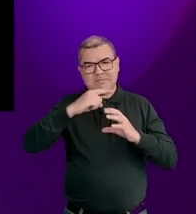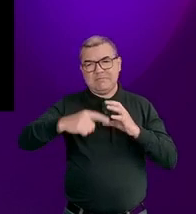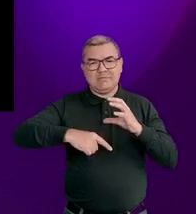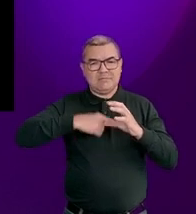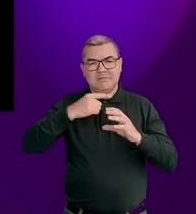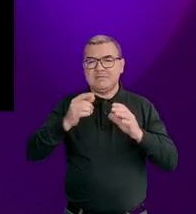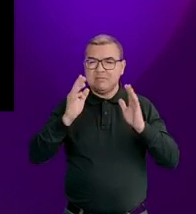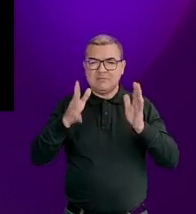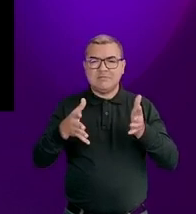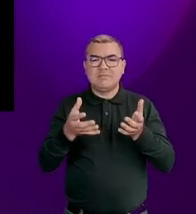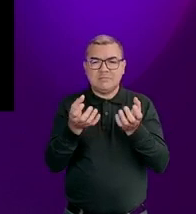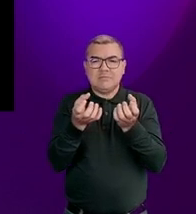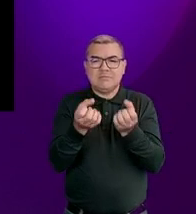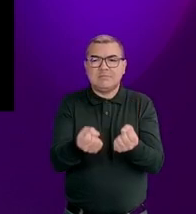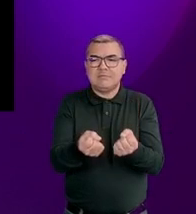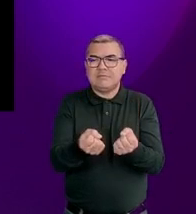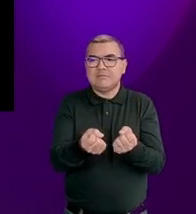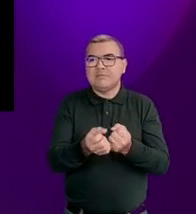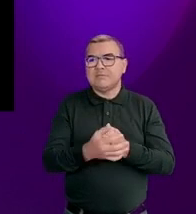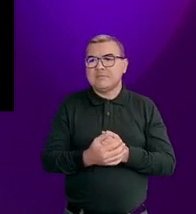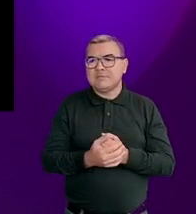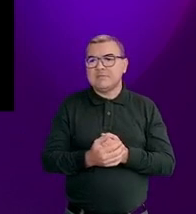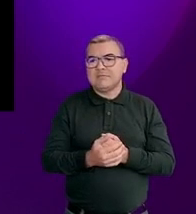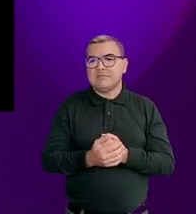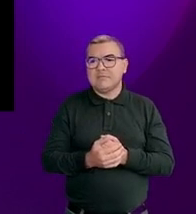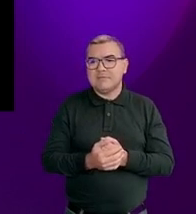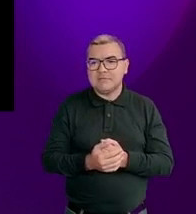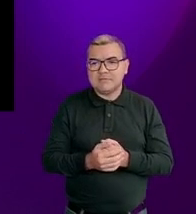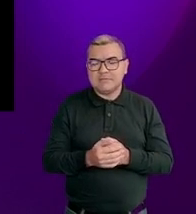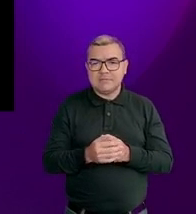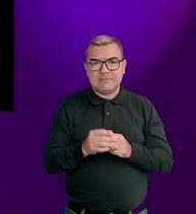os cenários aí, como